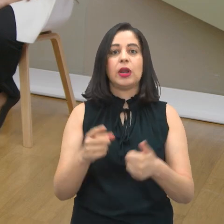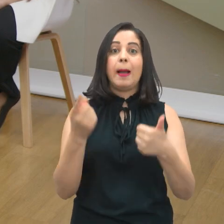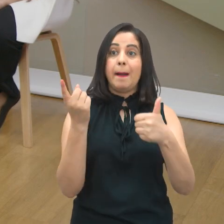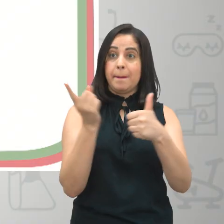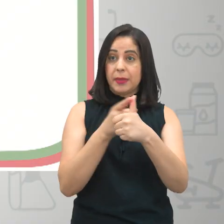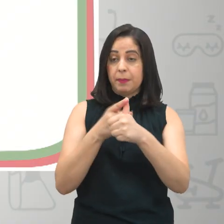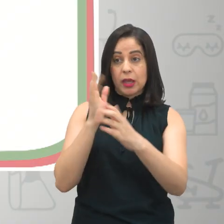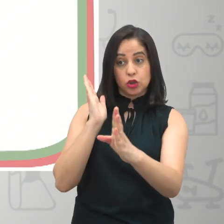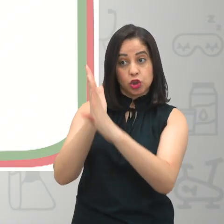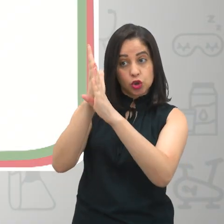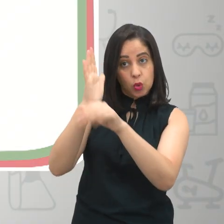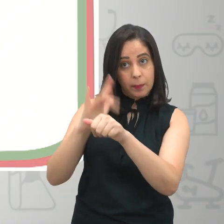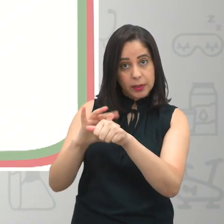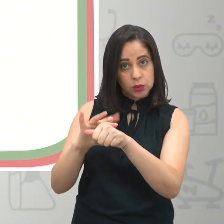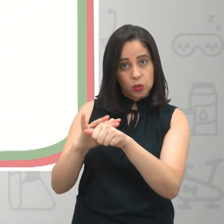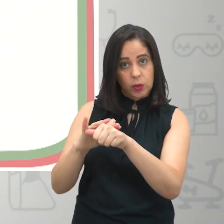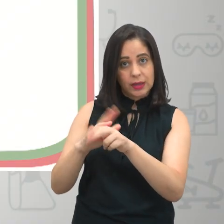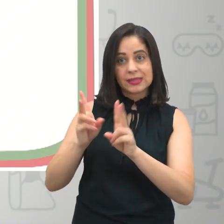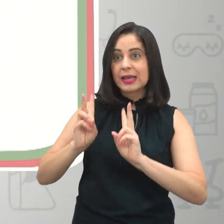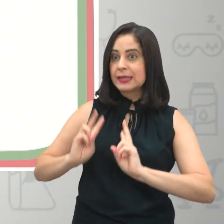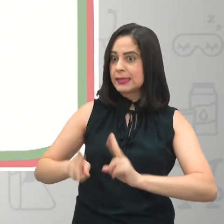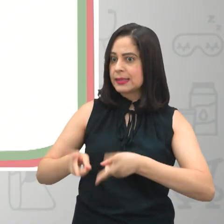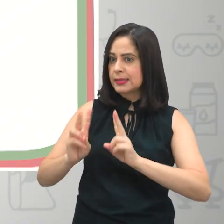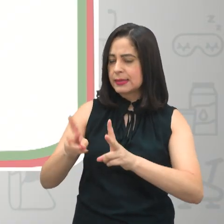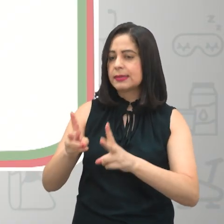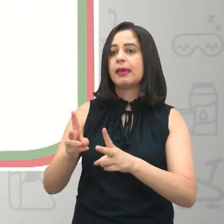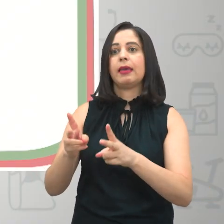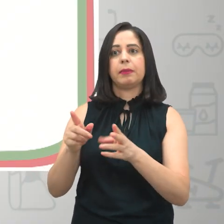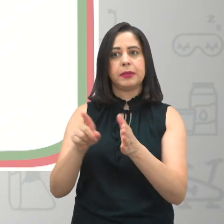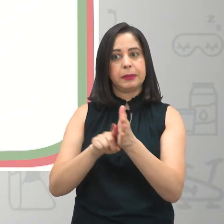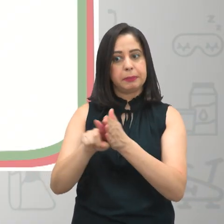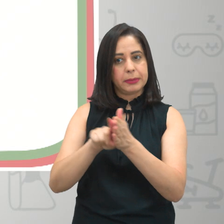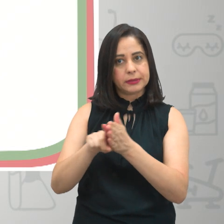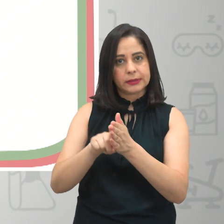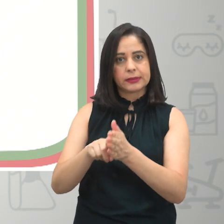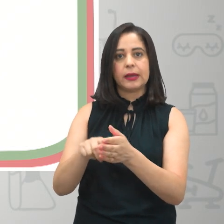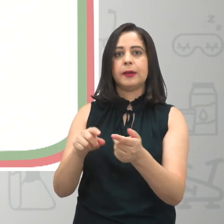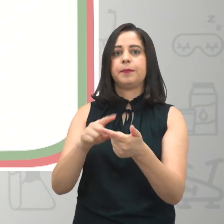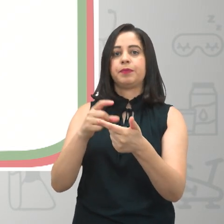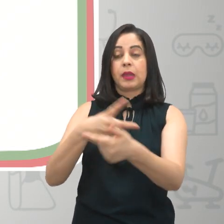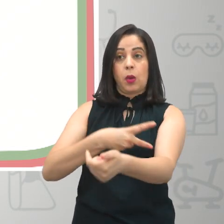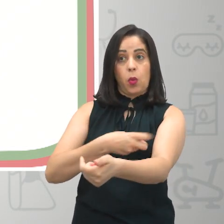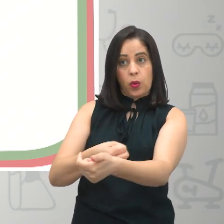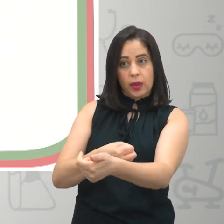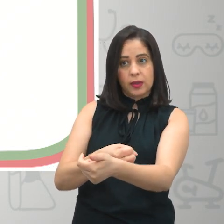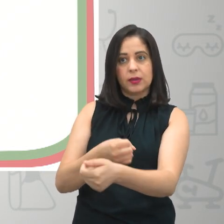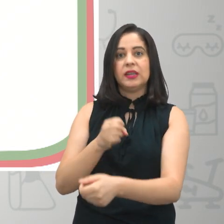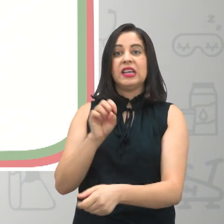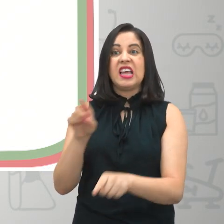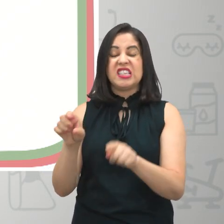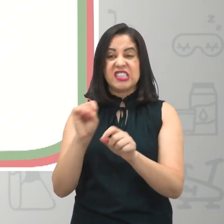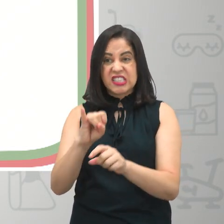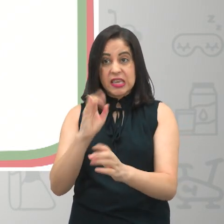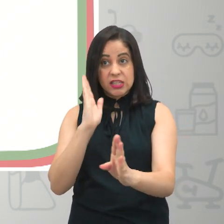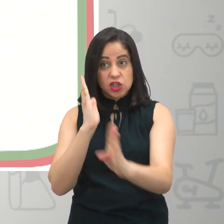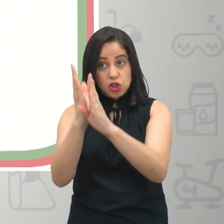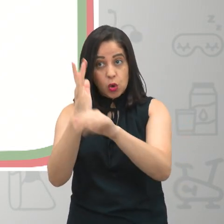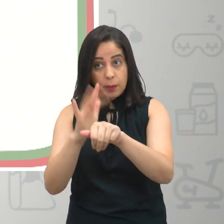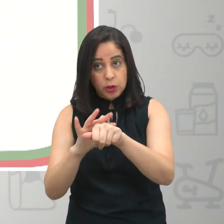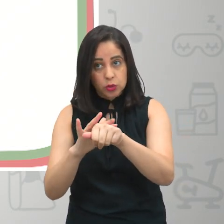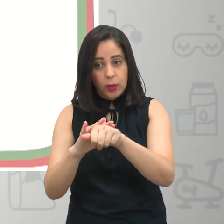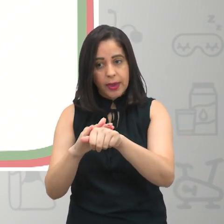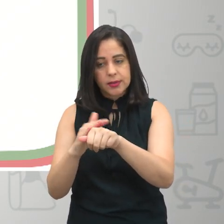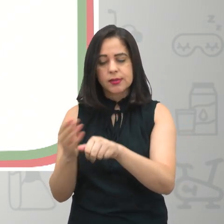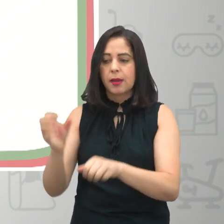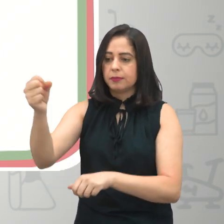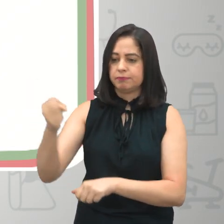Primeiro, diagnosticar precoce, né? Sempre fazer um diagnóstico precoce, diagnosticando, tratar as pessoas com HIV